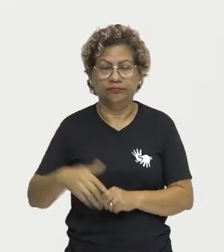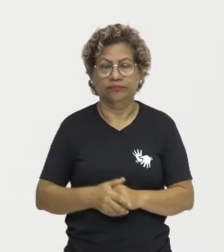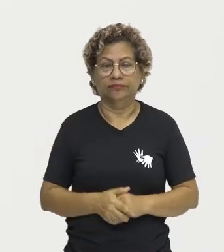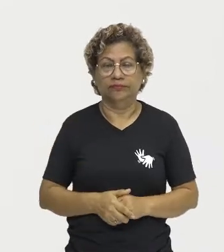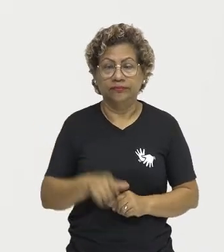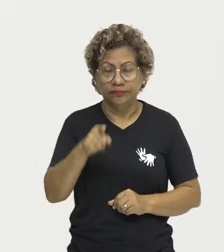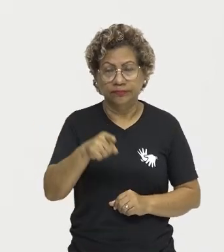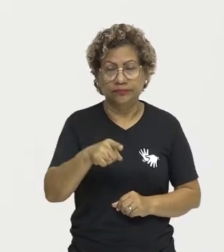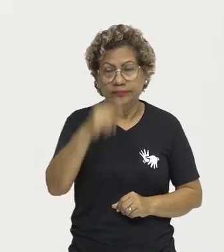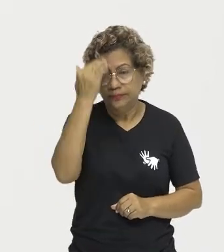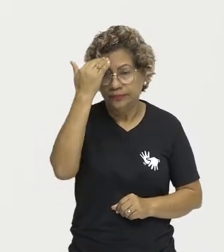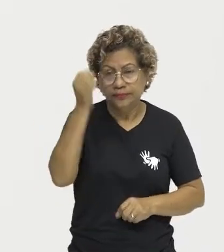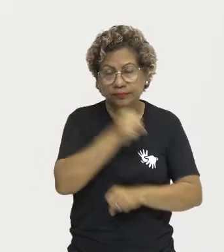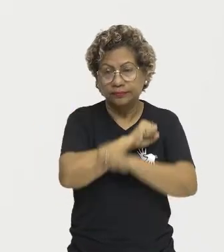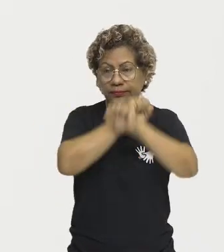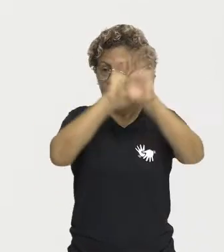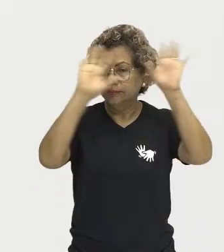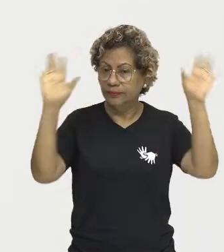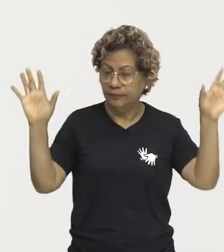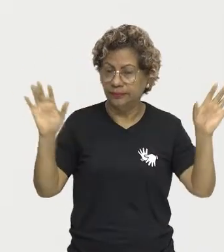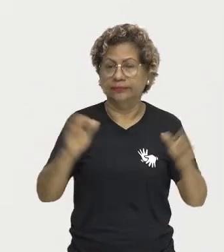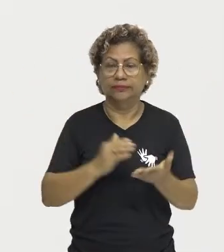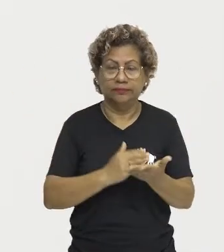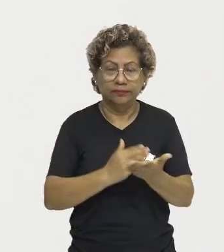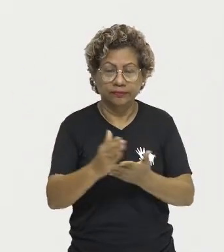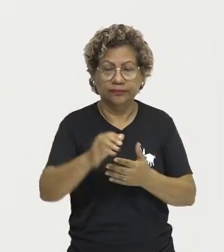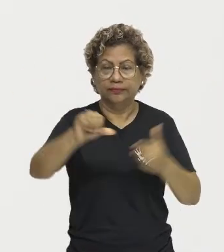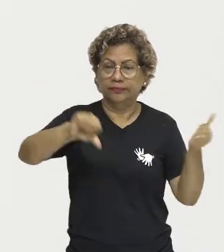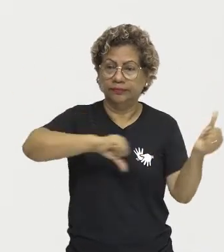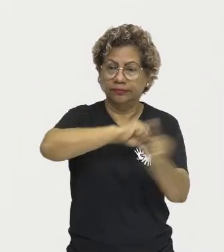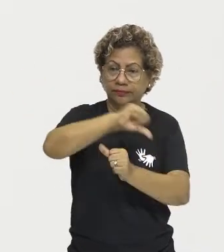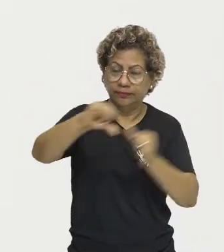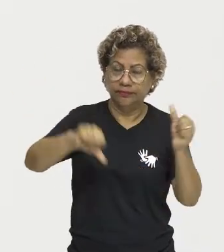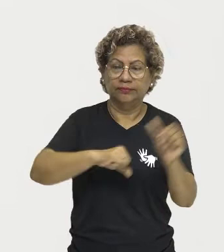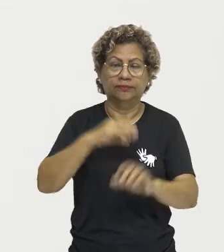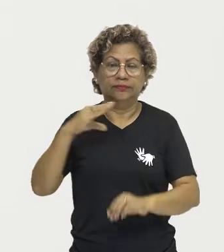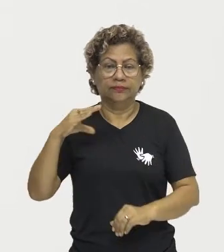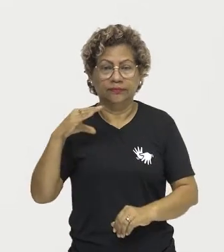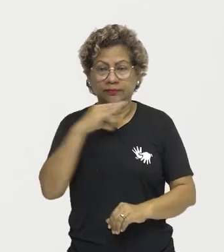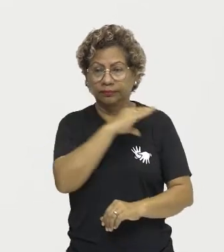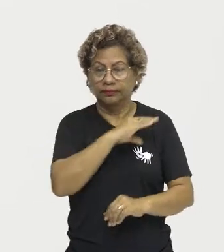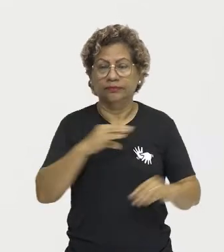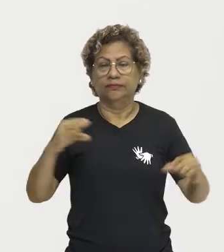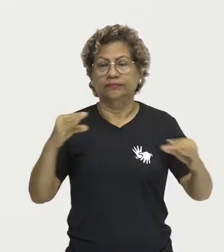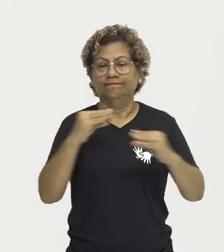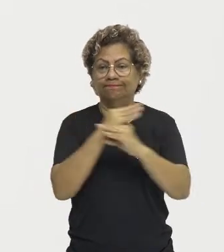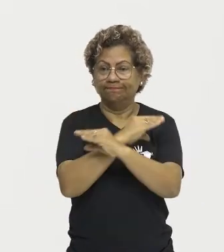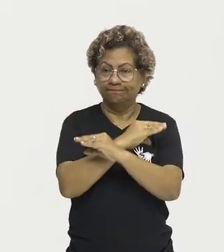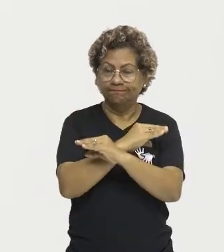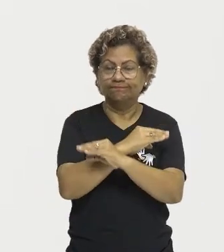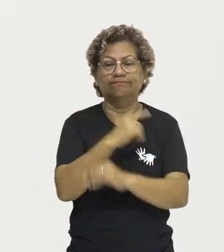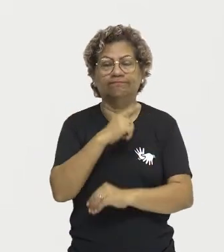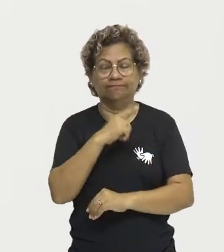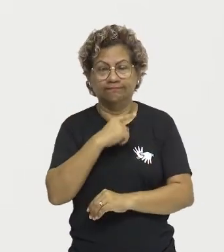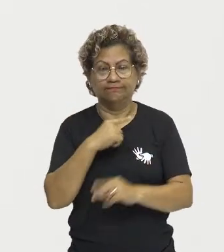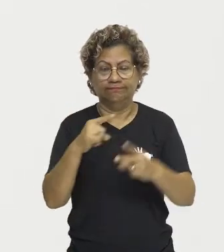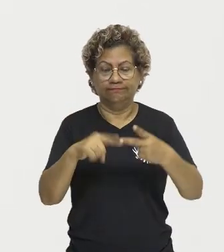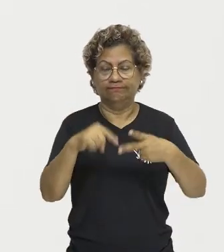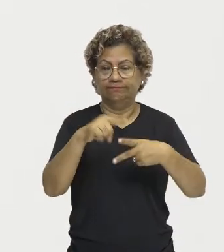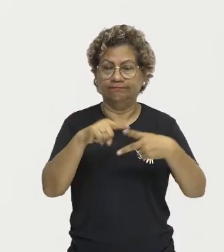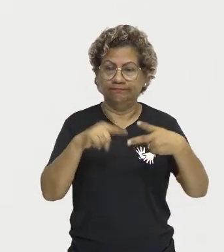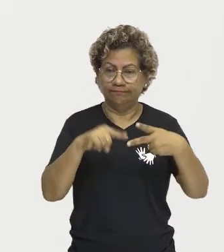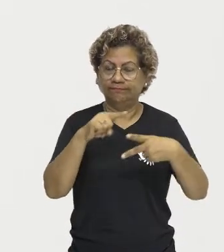você entenda que os princípios das trocas de calor, eu tenho sempre 2 corpos ou mais. Aí você